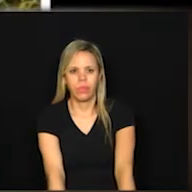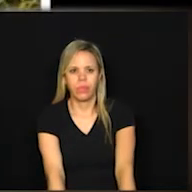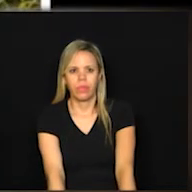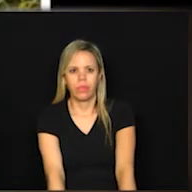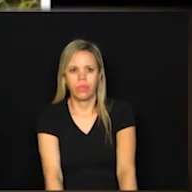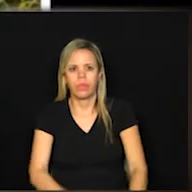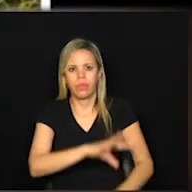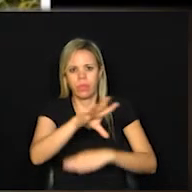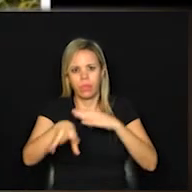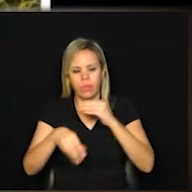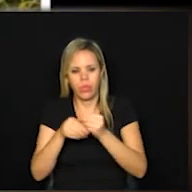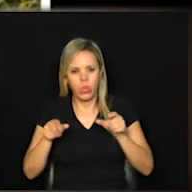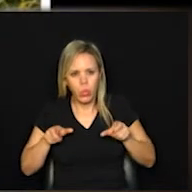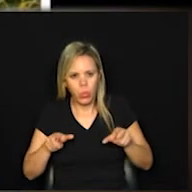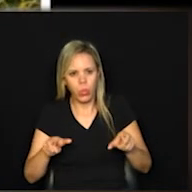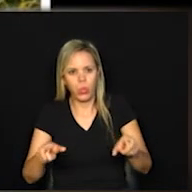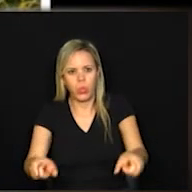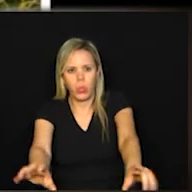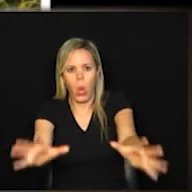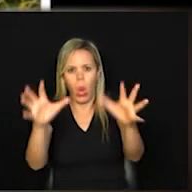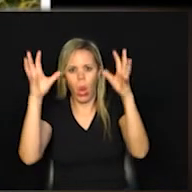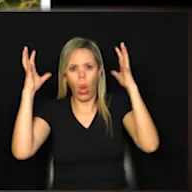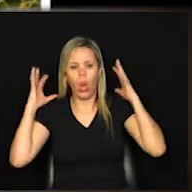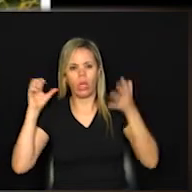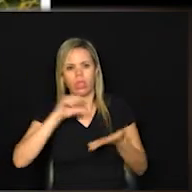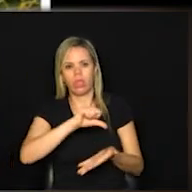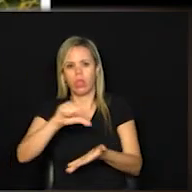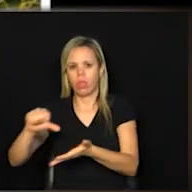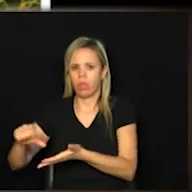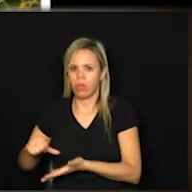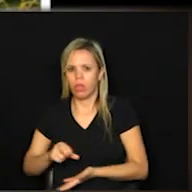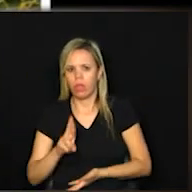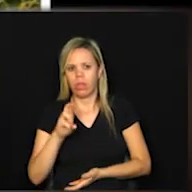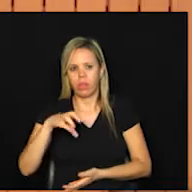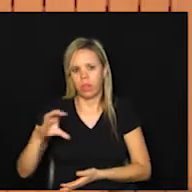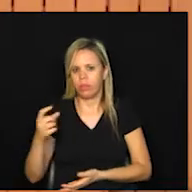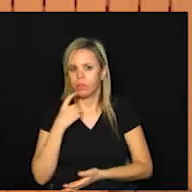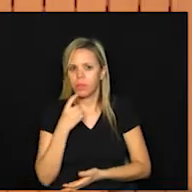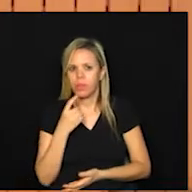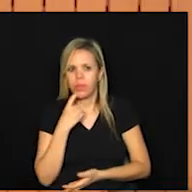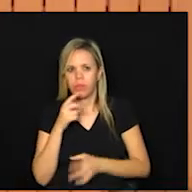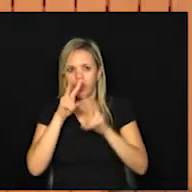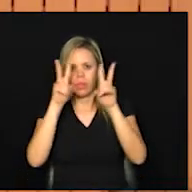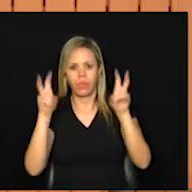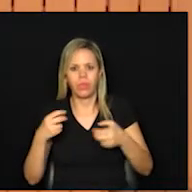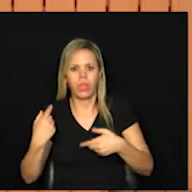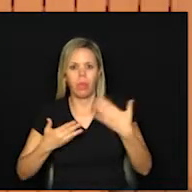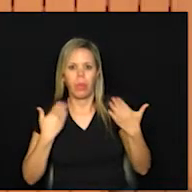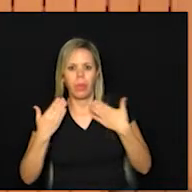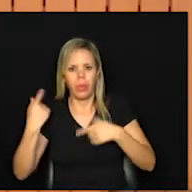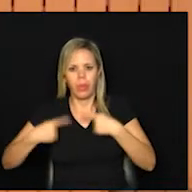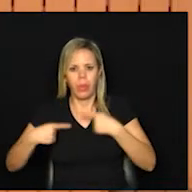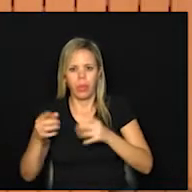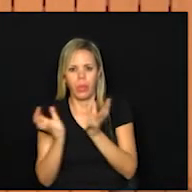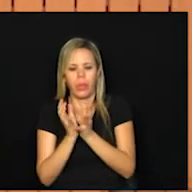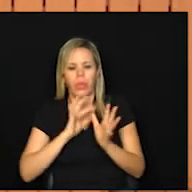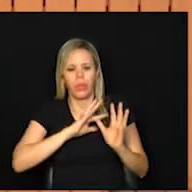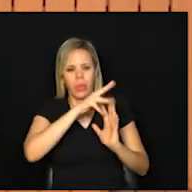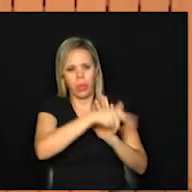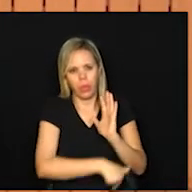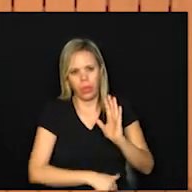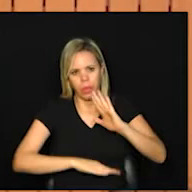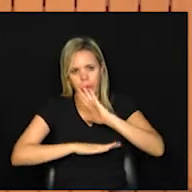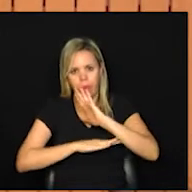A implementação dos corredores ecológicos na região metropolitana de Campinas foi tema de discussão da Comissão de Meio Ambiente